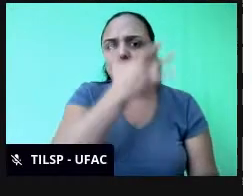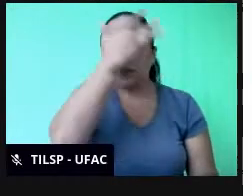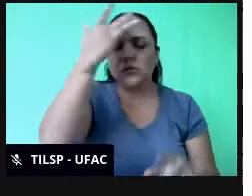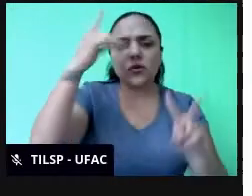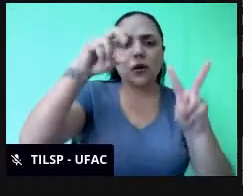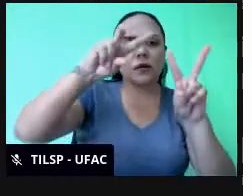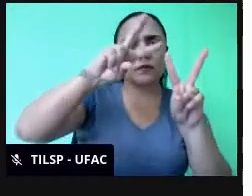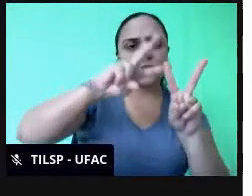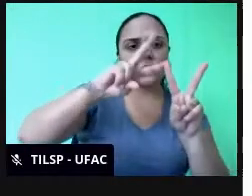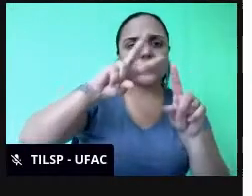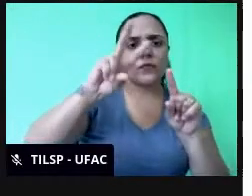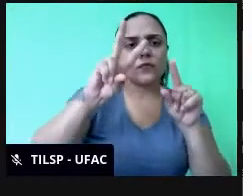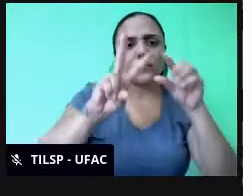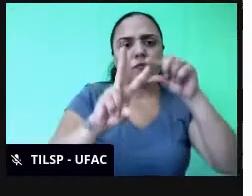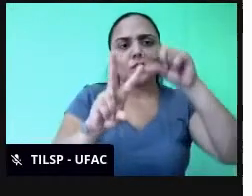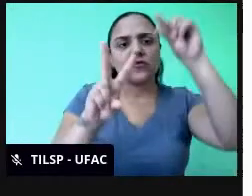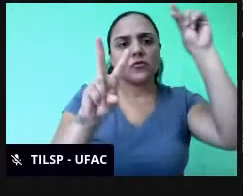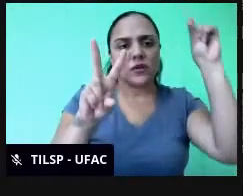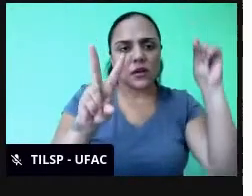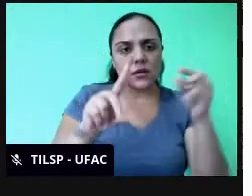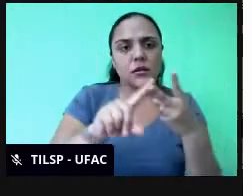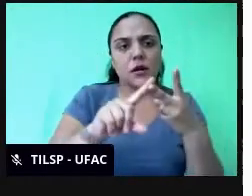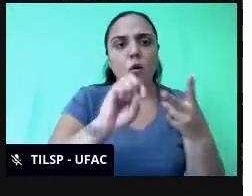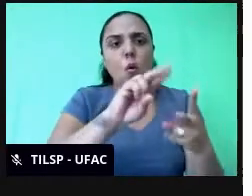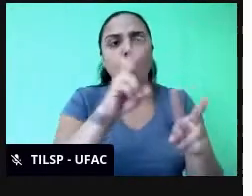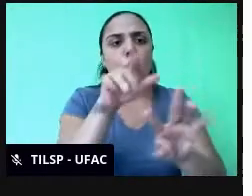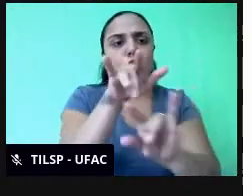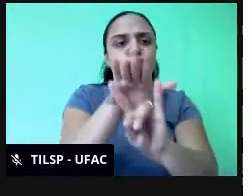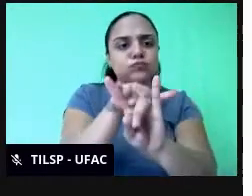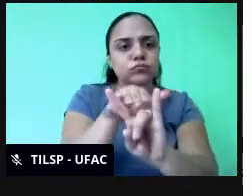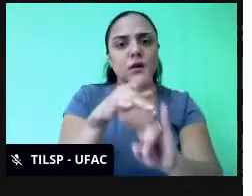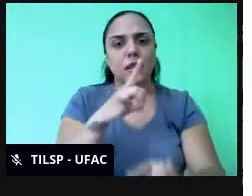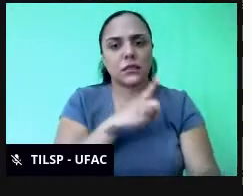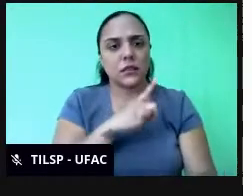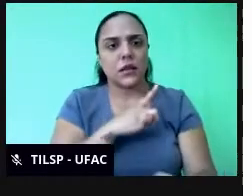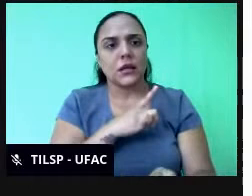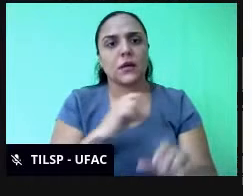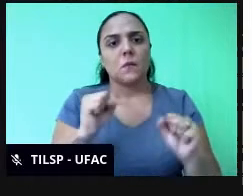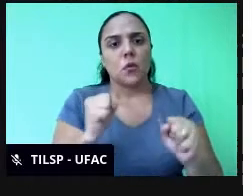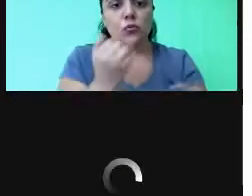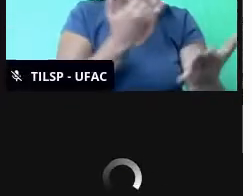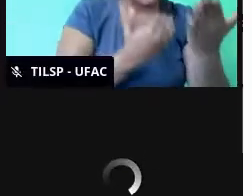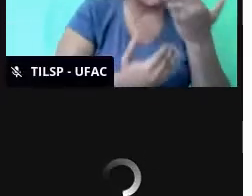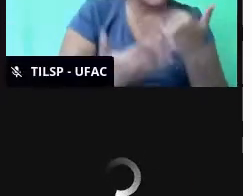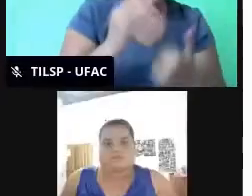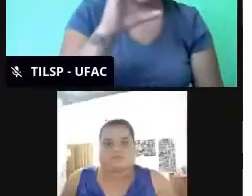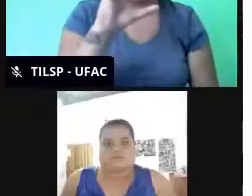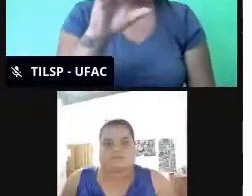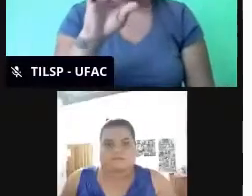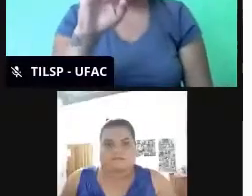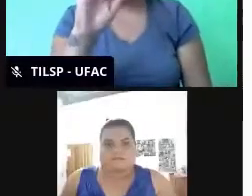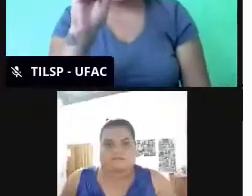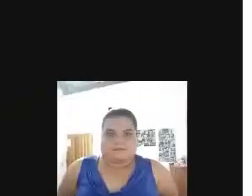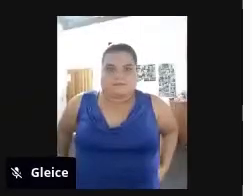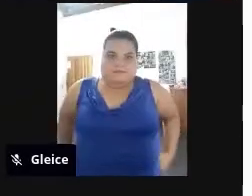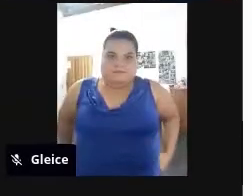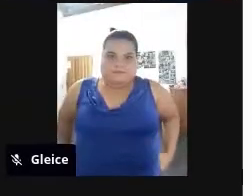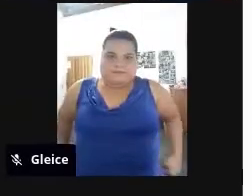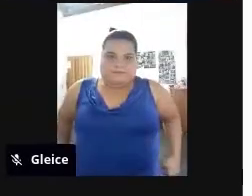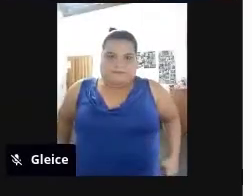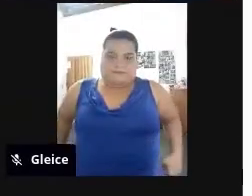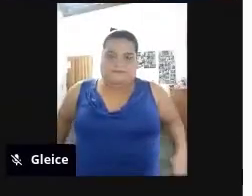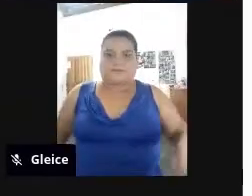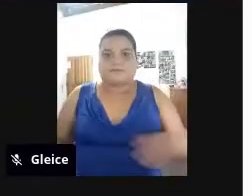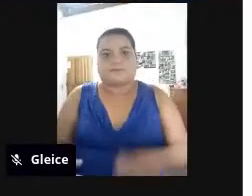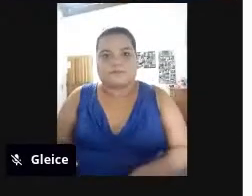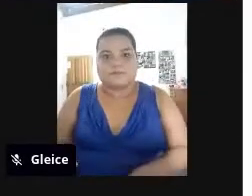vegetarianos e indivíduos onívoros, e que eles receberam suplementação de creatina, um protocolo que eu já vou discutir